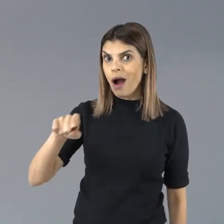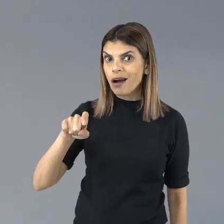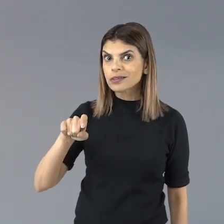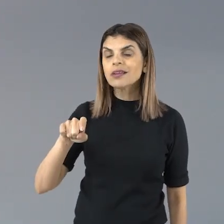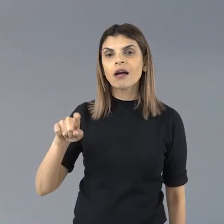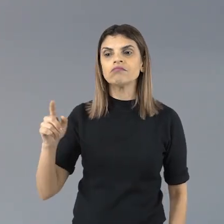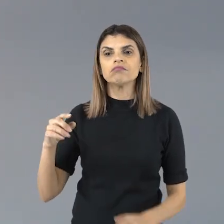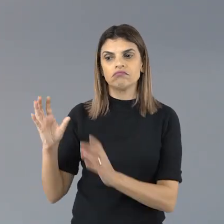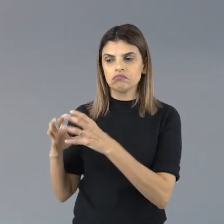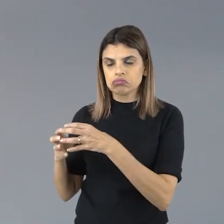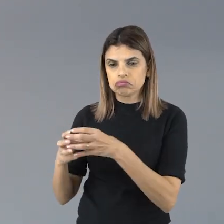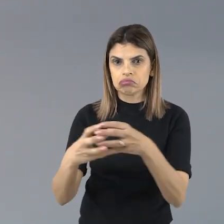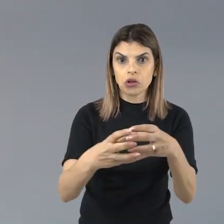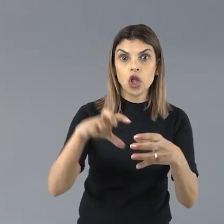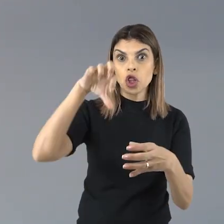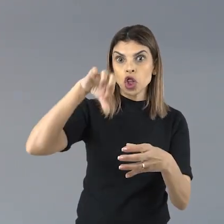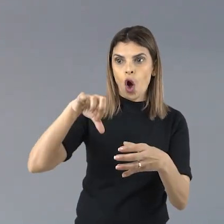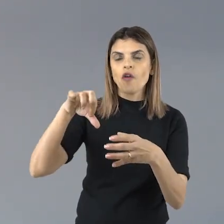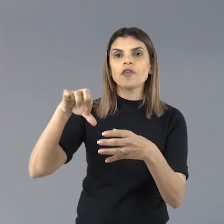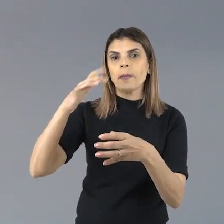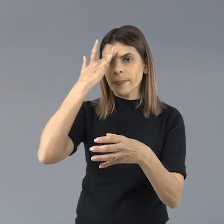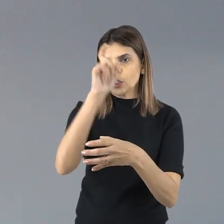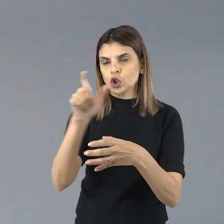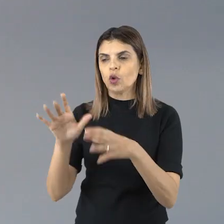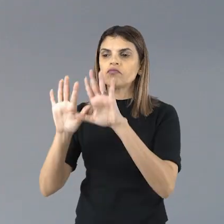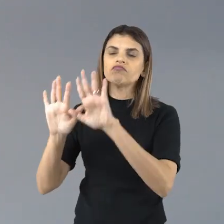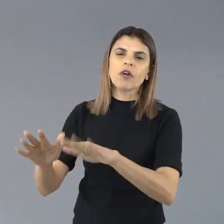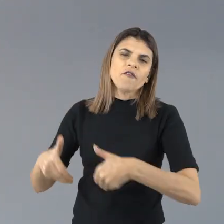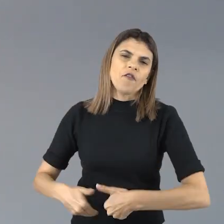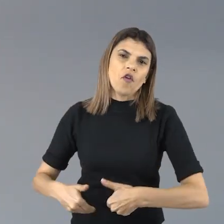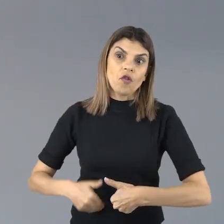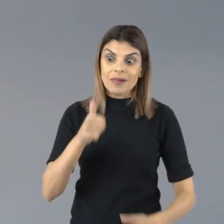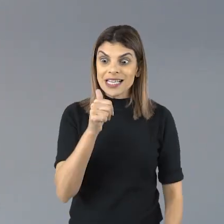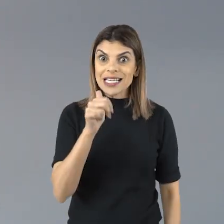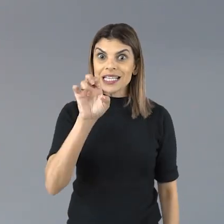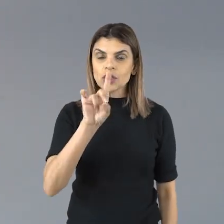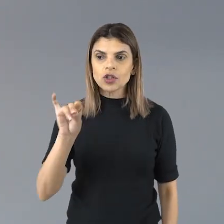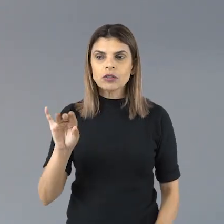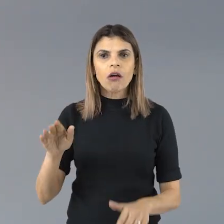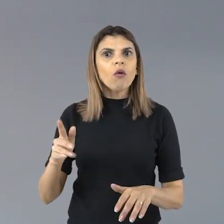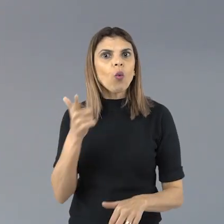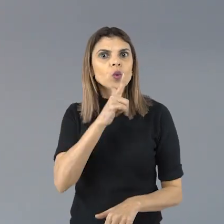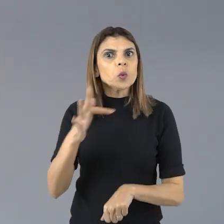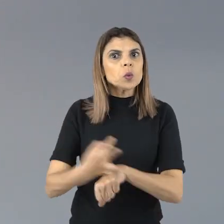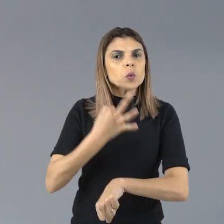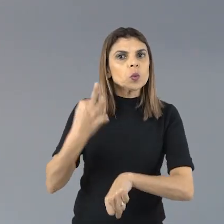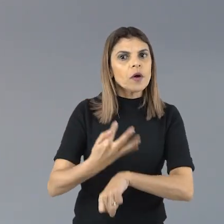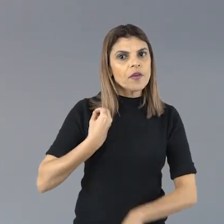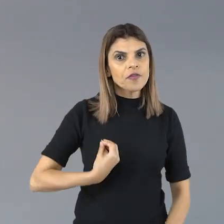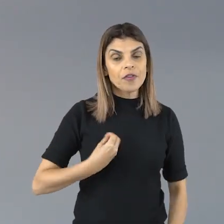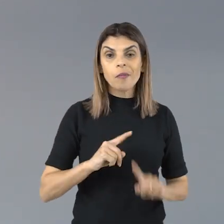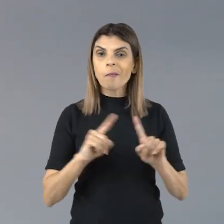foi levado, com os outros 9, para o bunker da fome. 15 dias depois, ainda estavam vivos, de modo que em 14